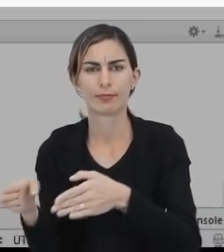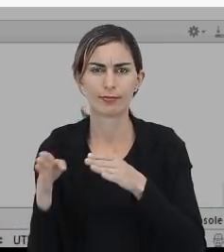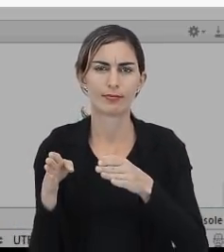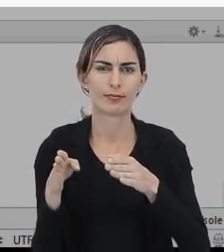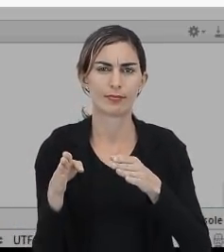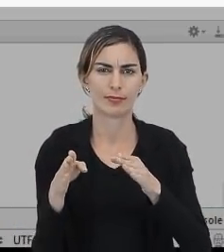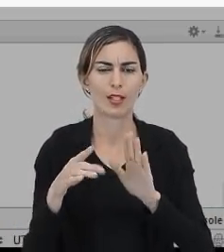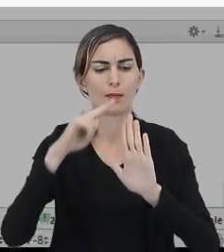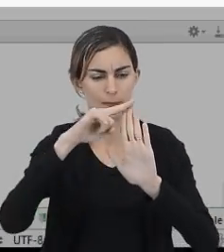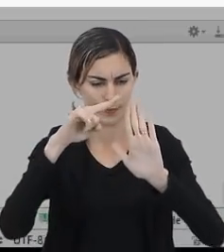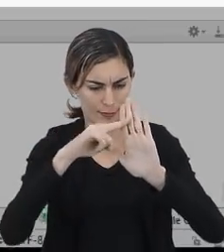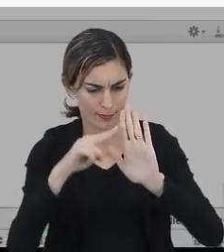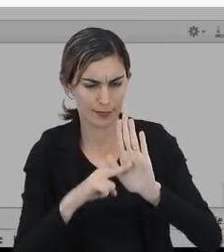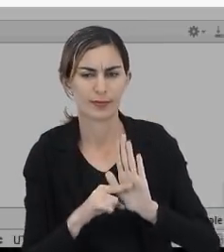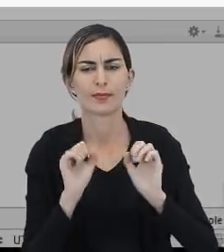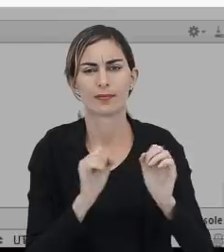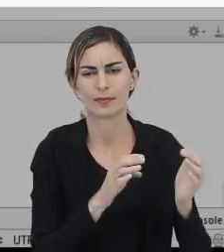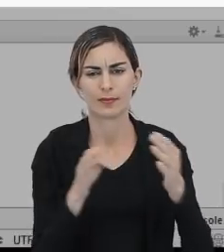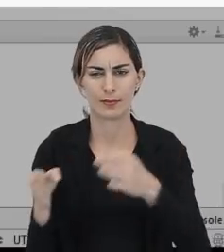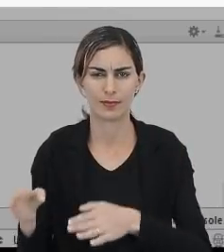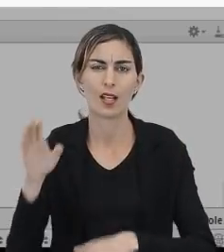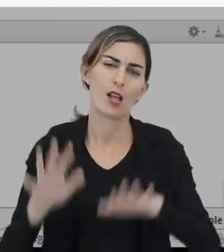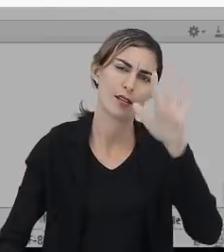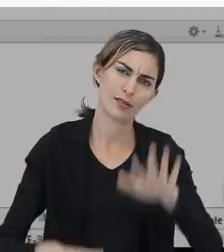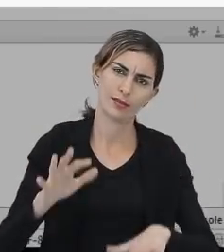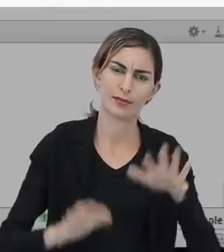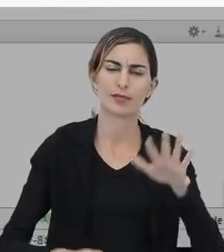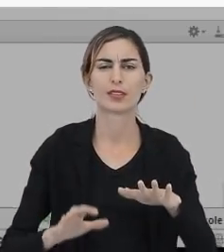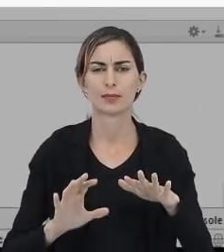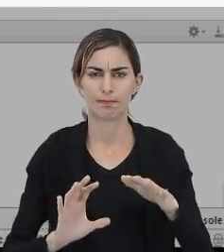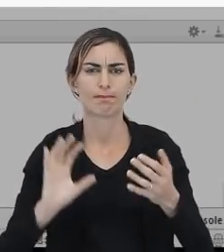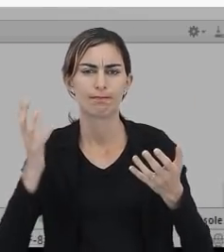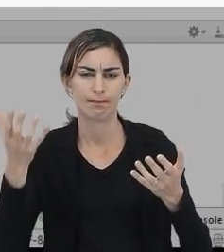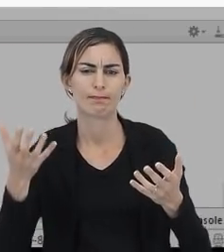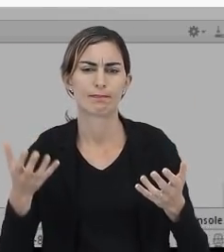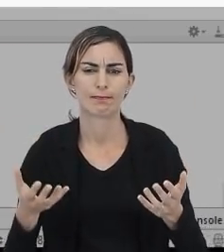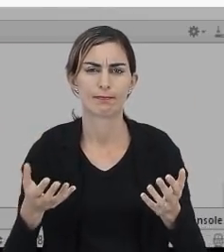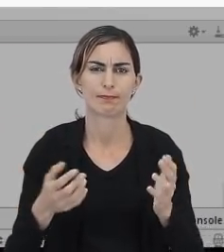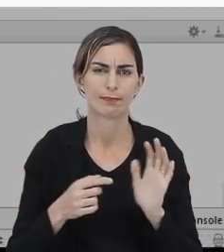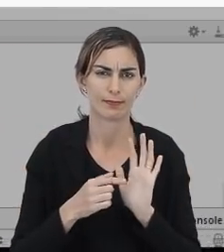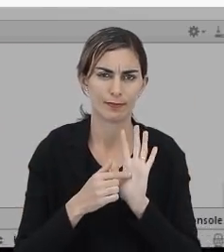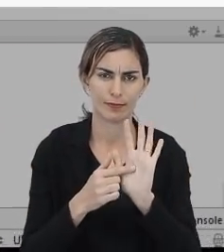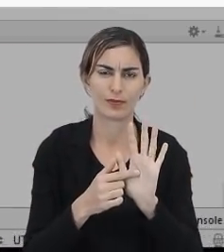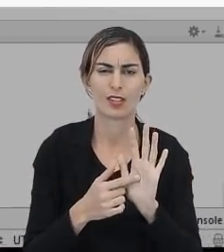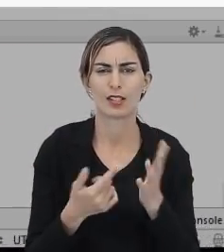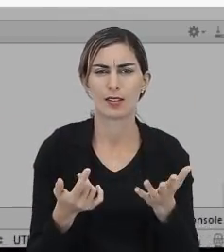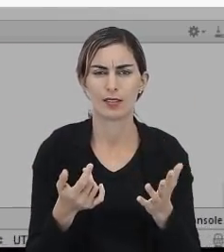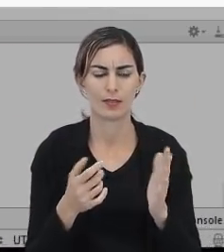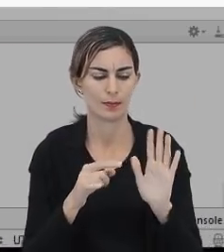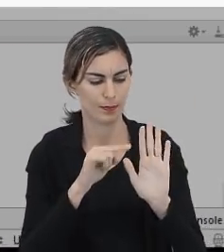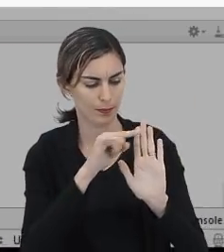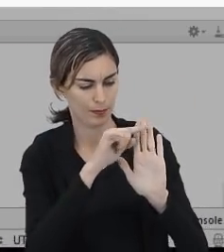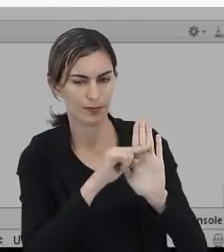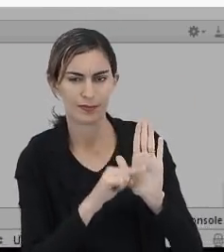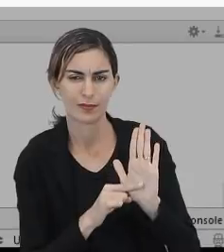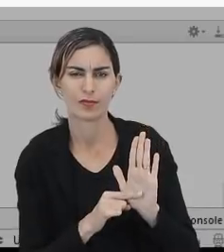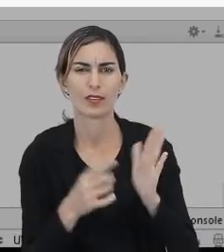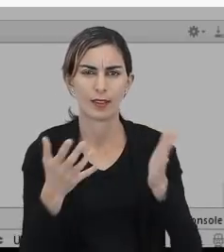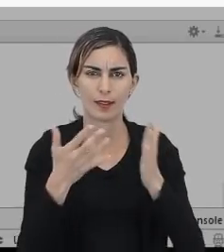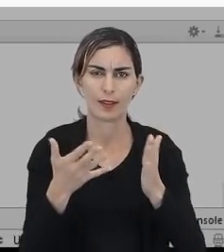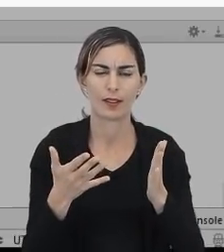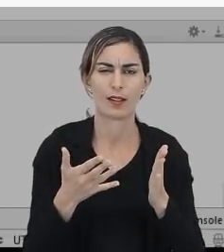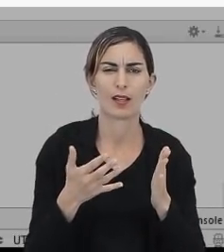um pouco esse fluxo. Então, em determinados momentos, diante de um valor, a gente quer